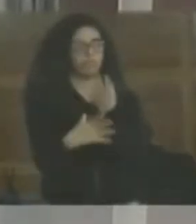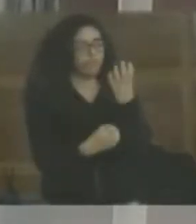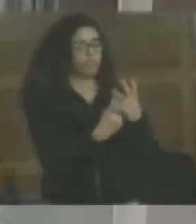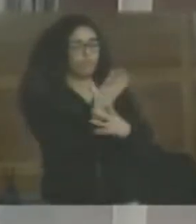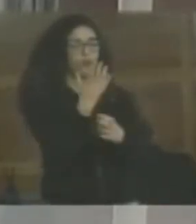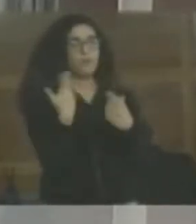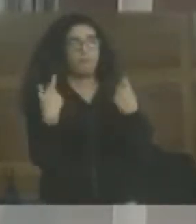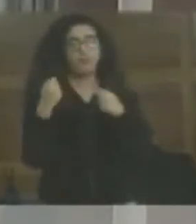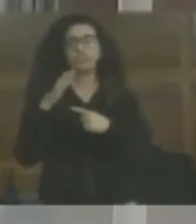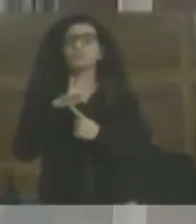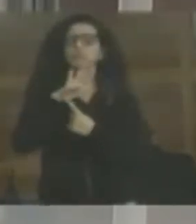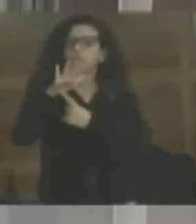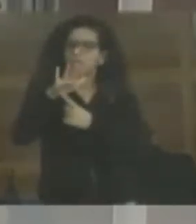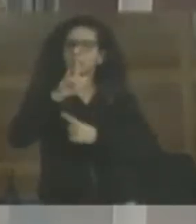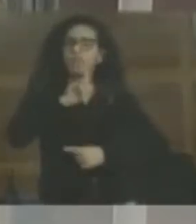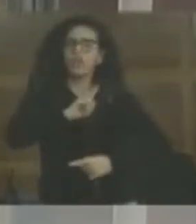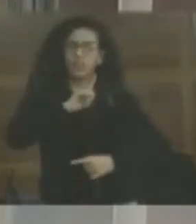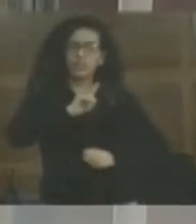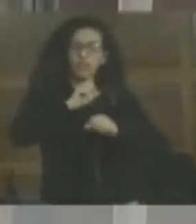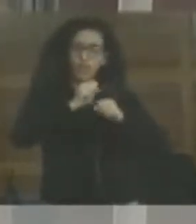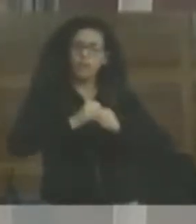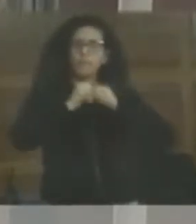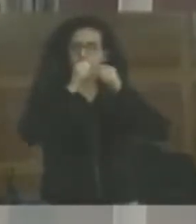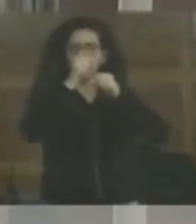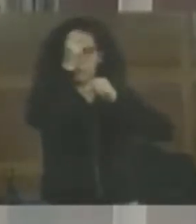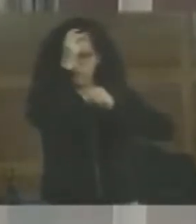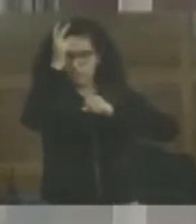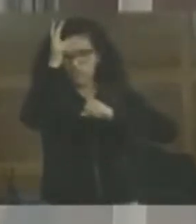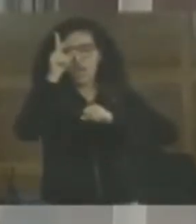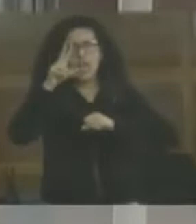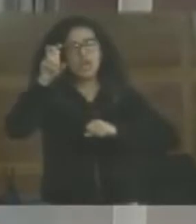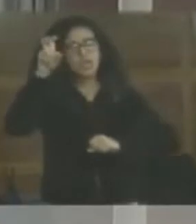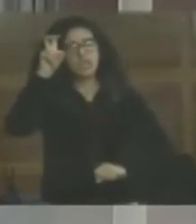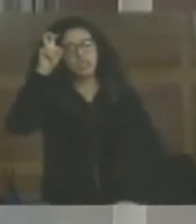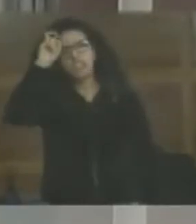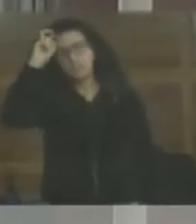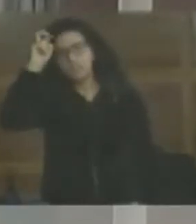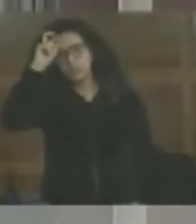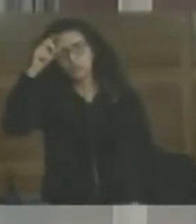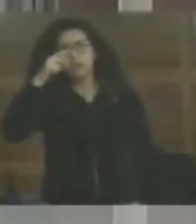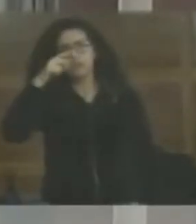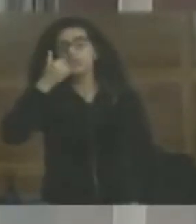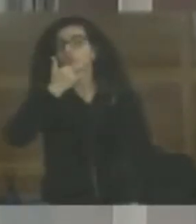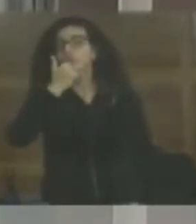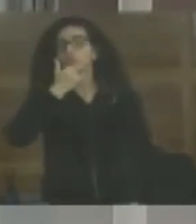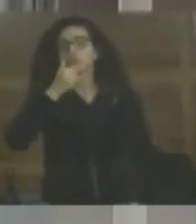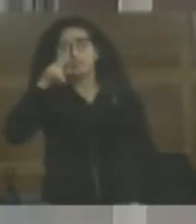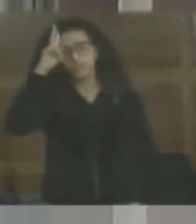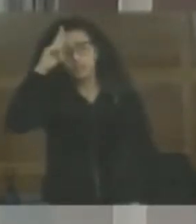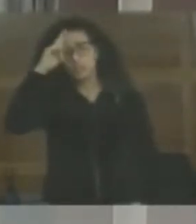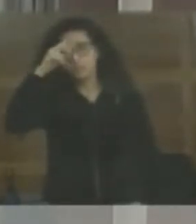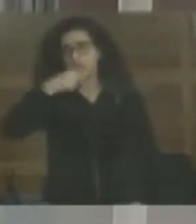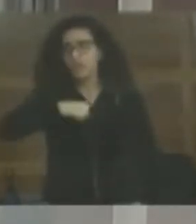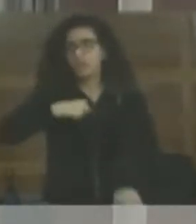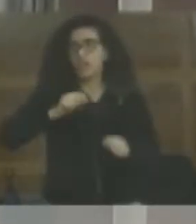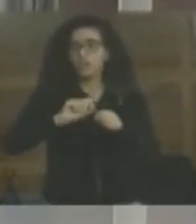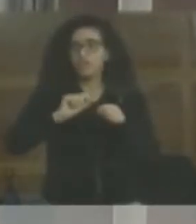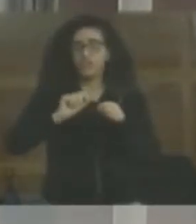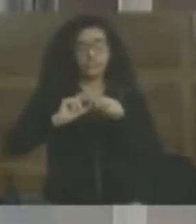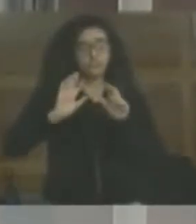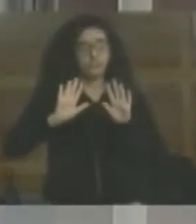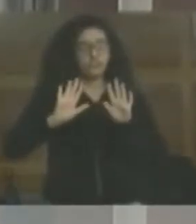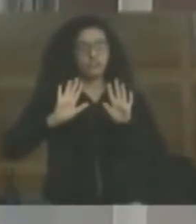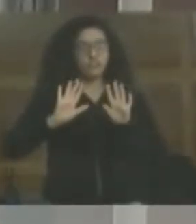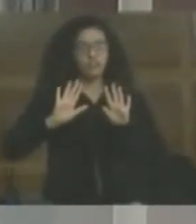mostrar que o poder público está lá. Segunda-feira, inclusive, eu vou participar dessa solenidade que vão entregar as 20 viaturas aqui, colocar essas